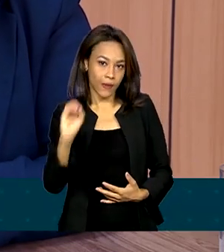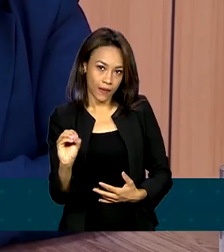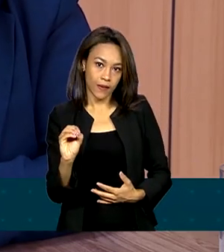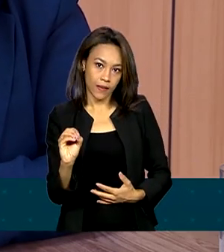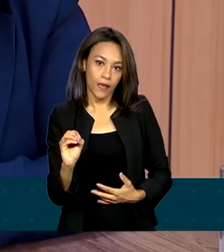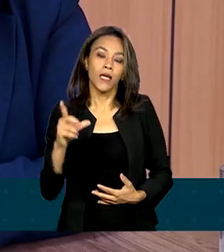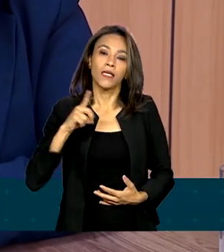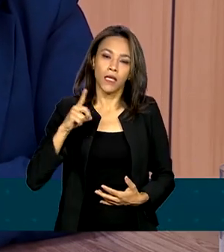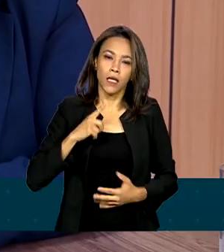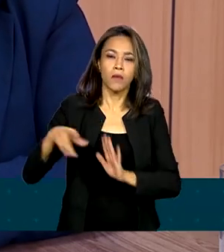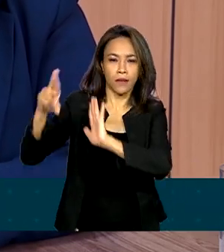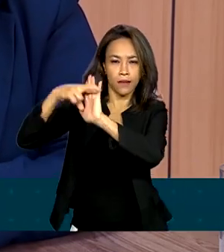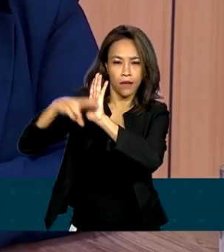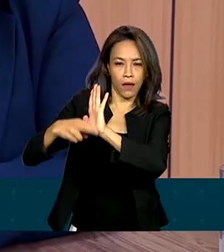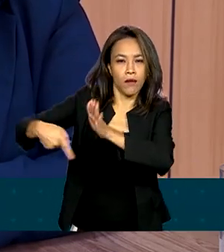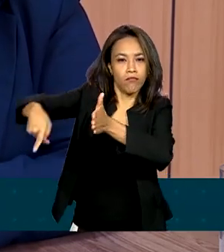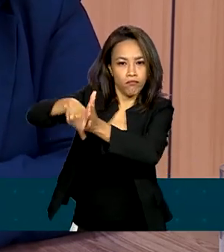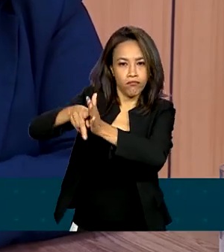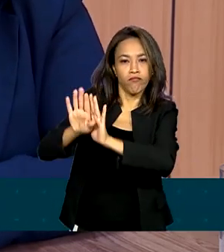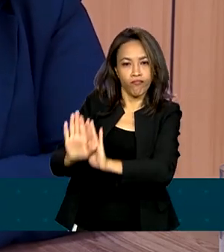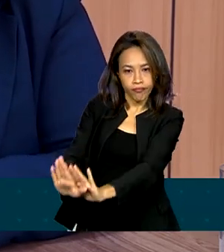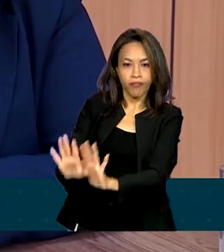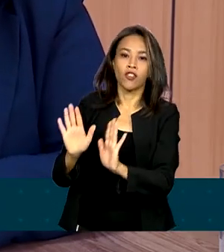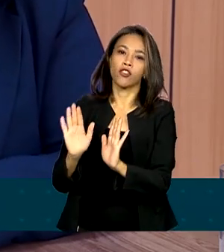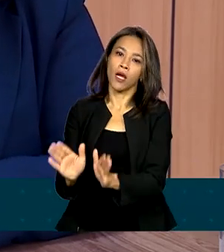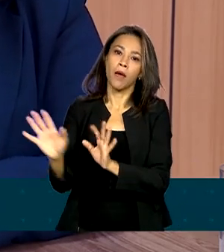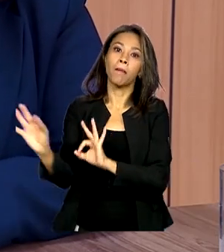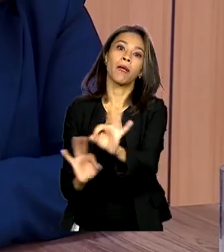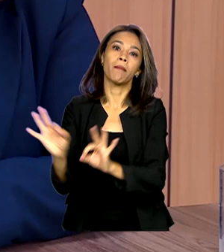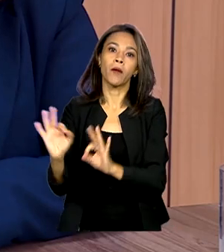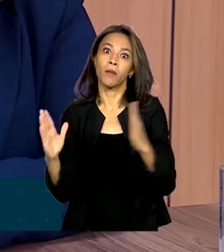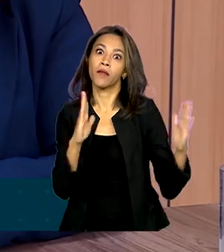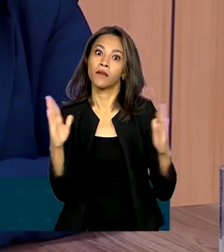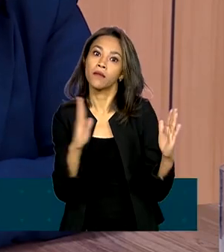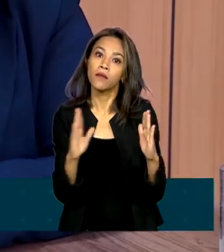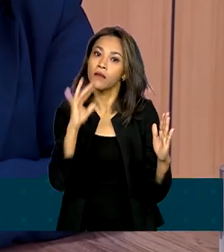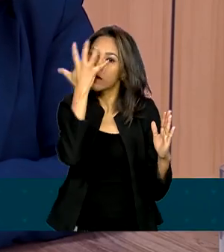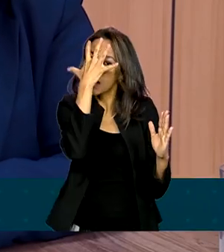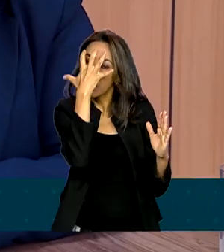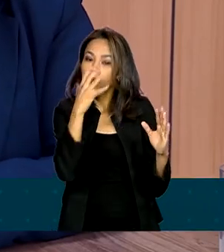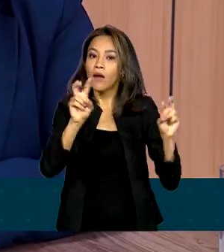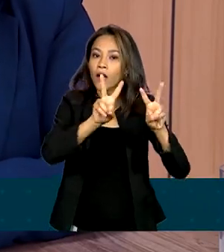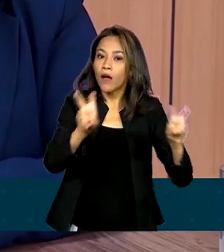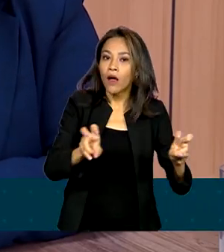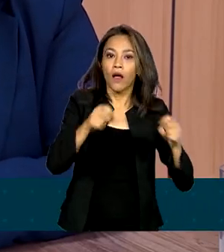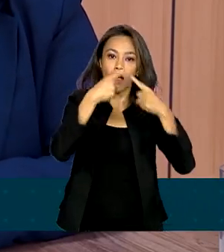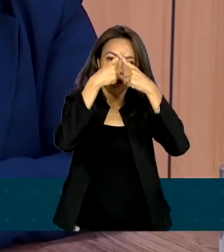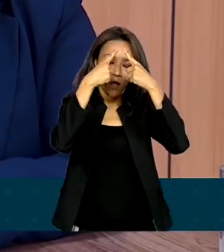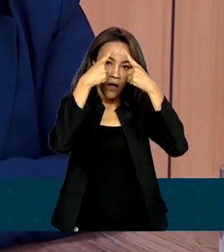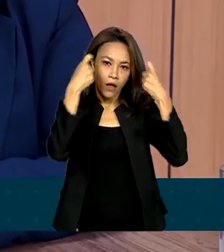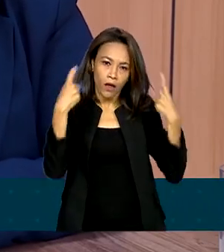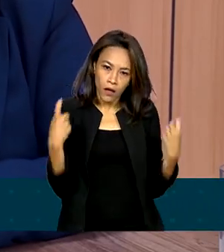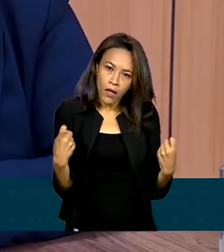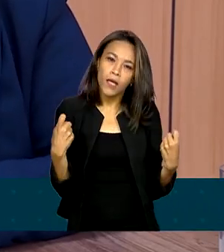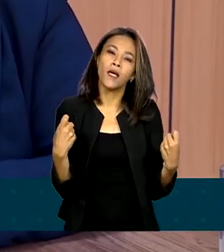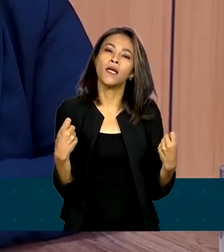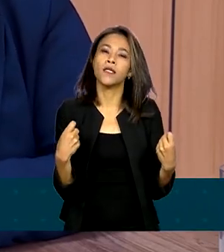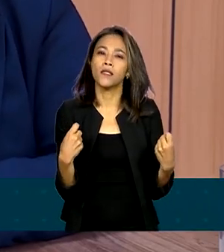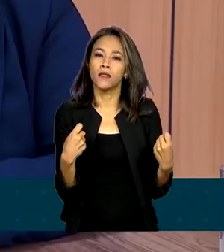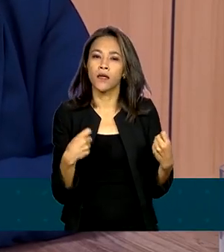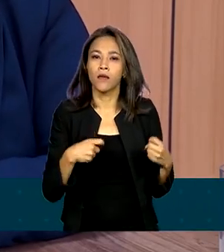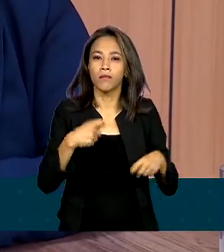tem o protocolo e já preparou para essa questão do carnaval, na questão da violência sexual,